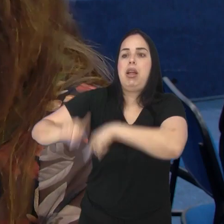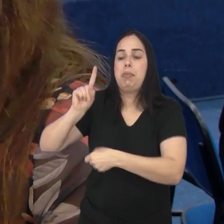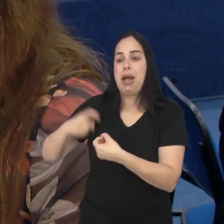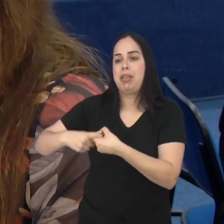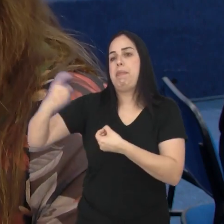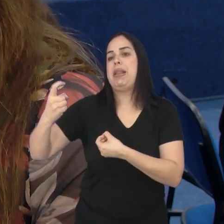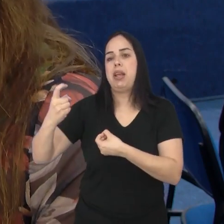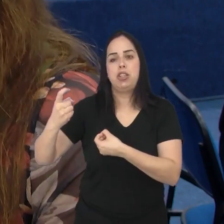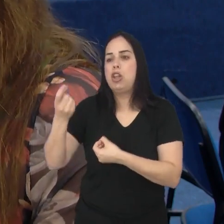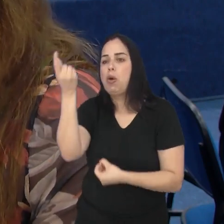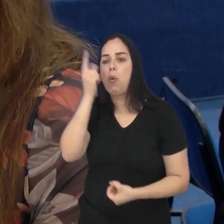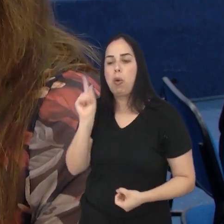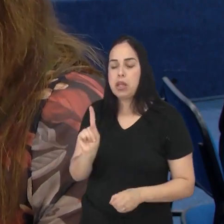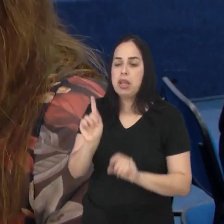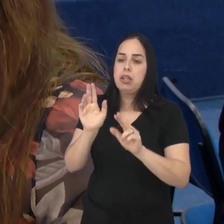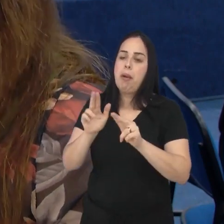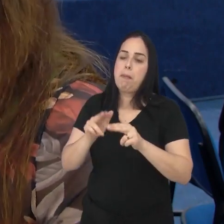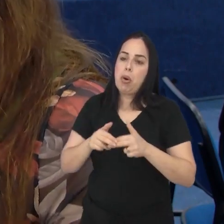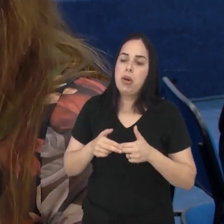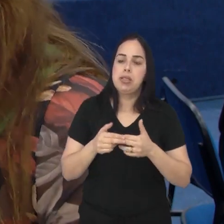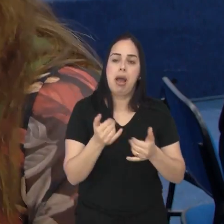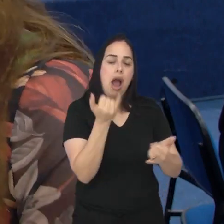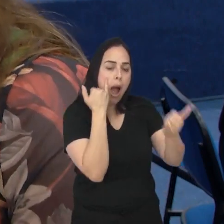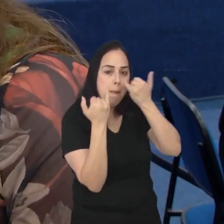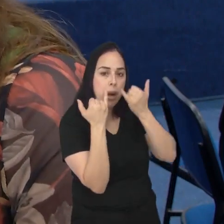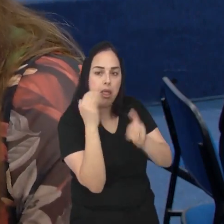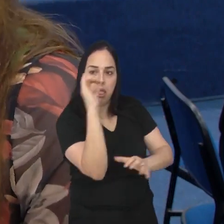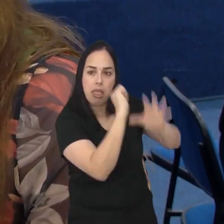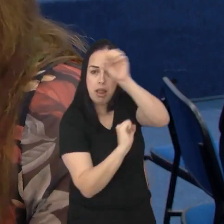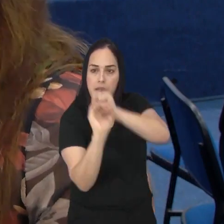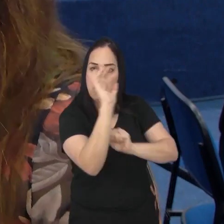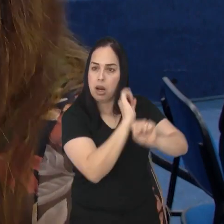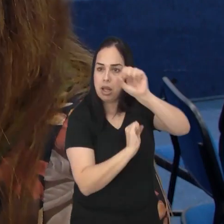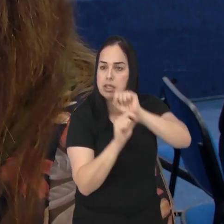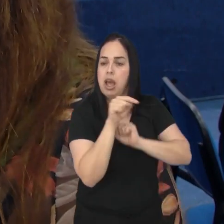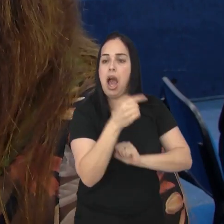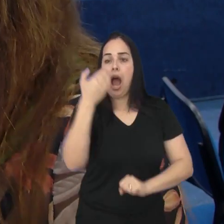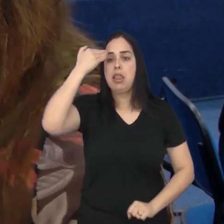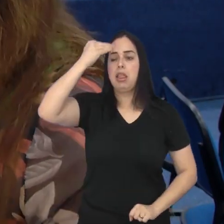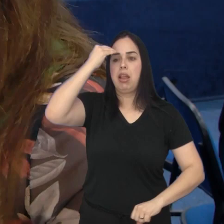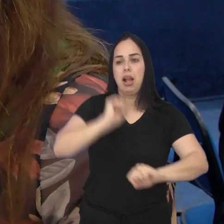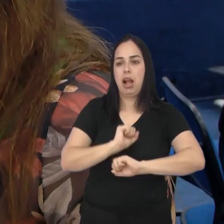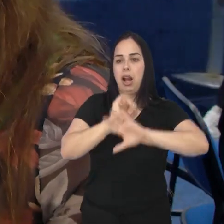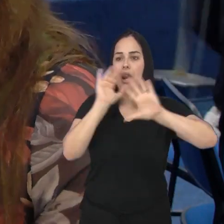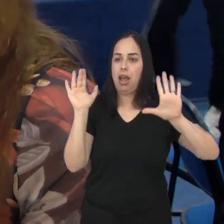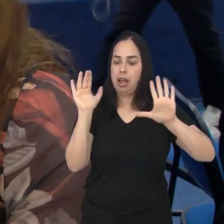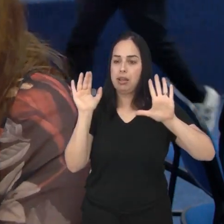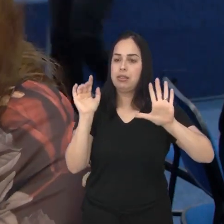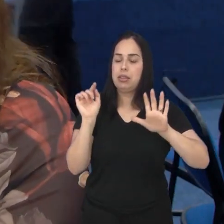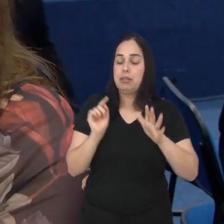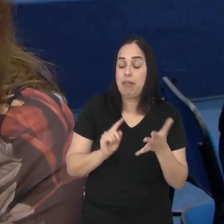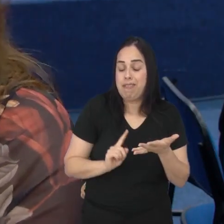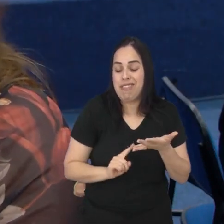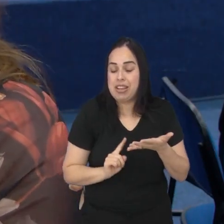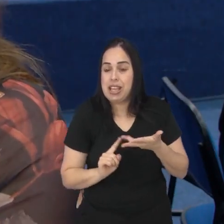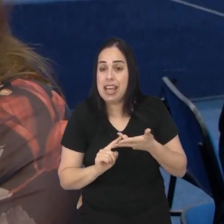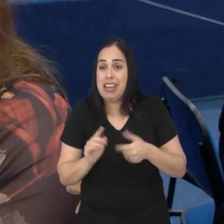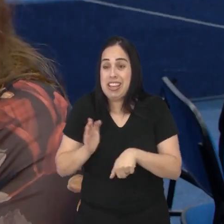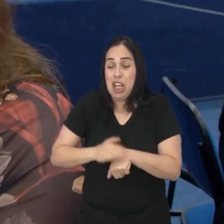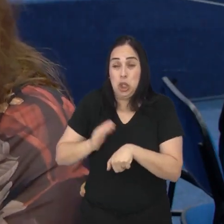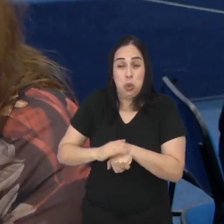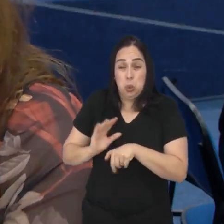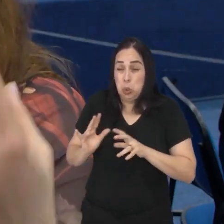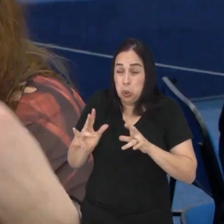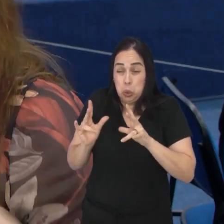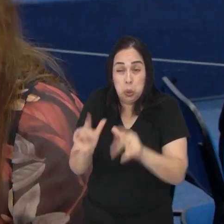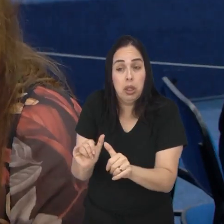de uma forma mais autônoma. Então ela precisa da informação e do conhecimento científico para entender que não fazer